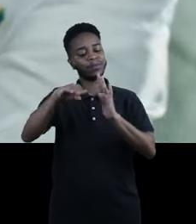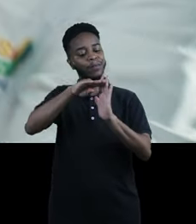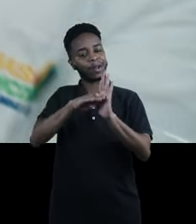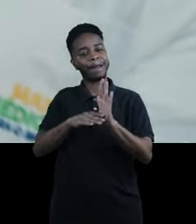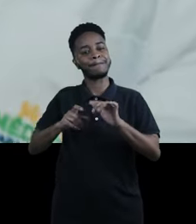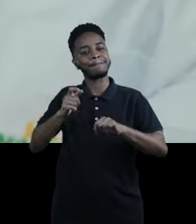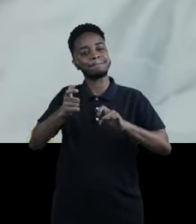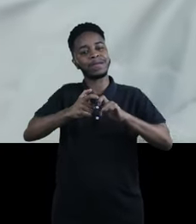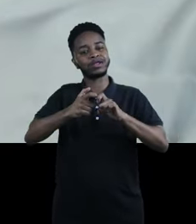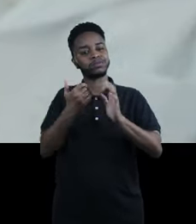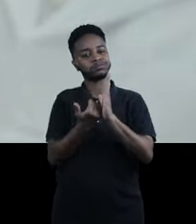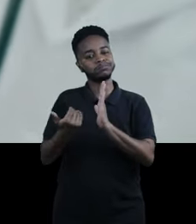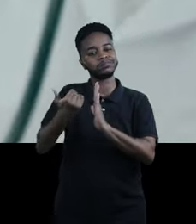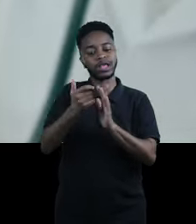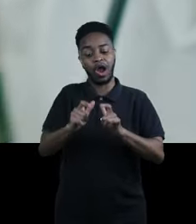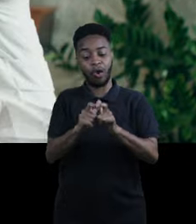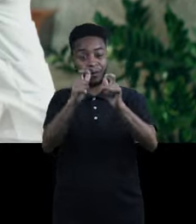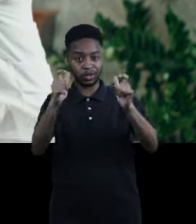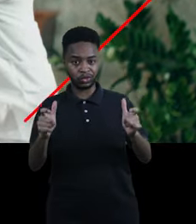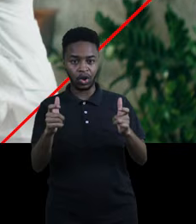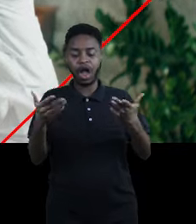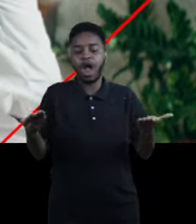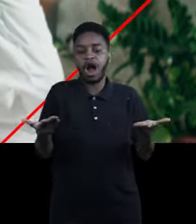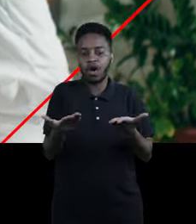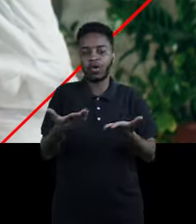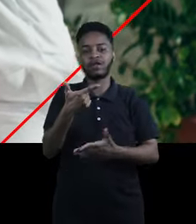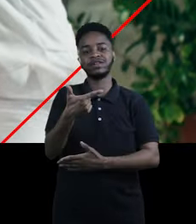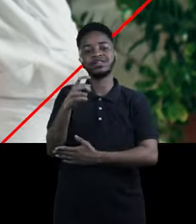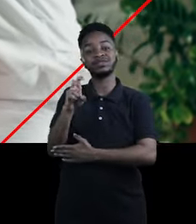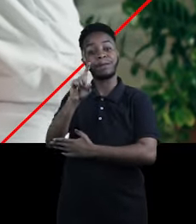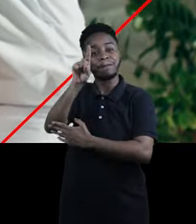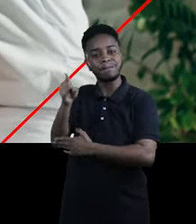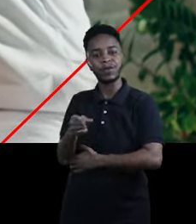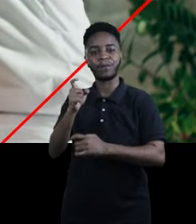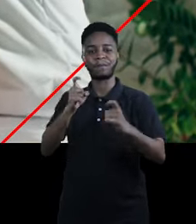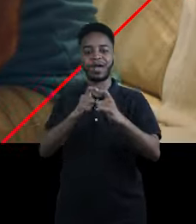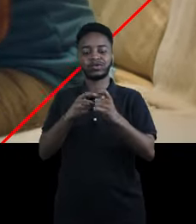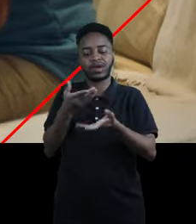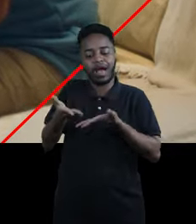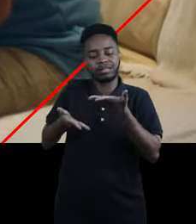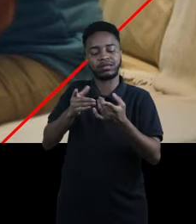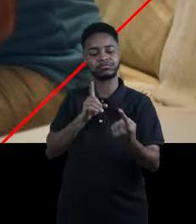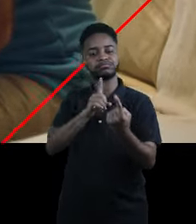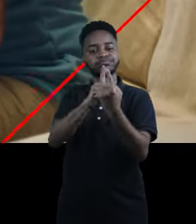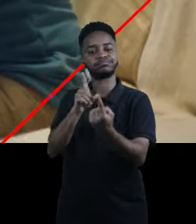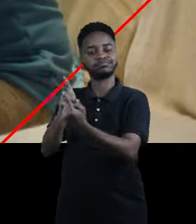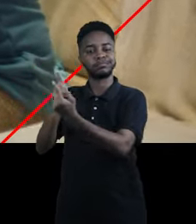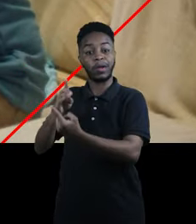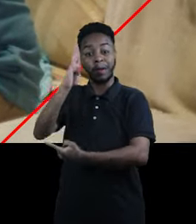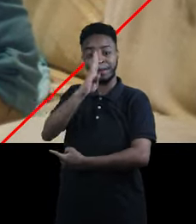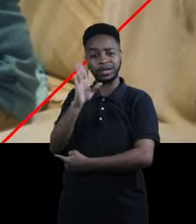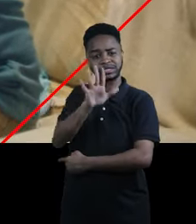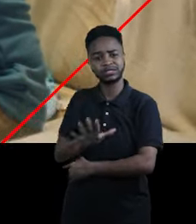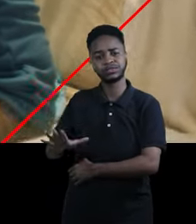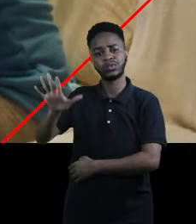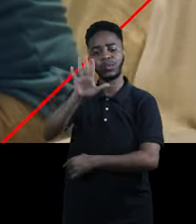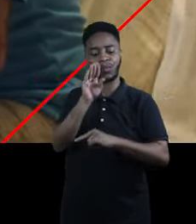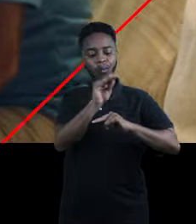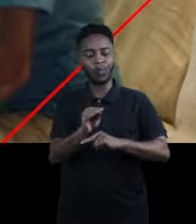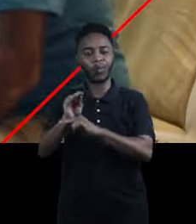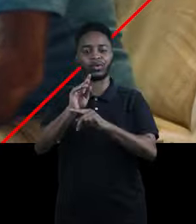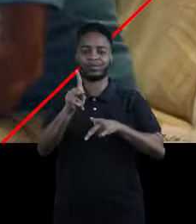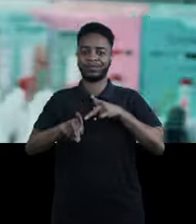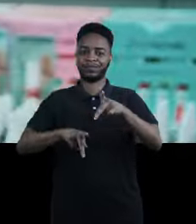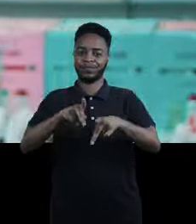Mais Médicos foi ampliado. Agora, são mais de 25 mil médicos atendendo por todo o Brasil, cuidando da